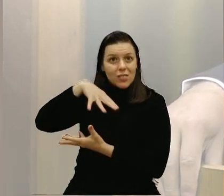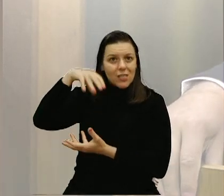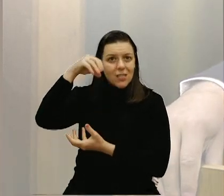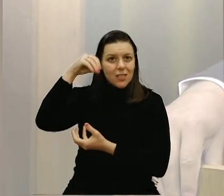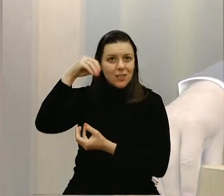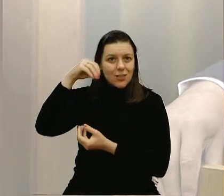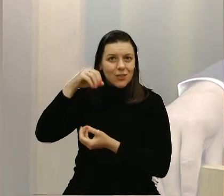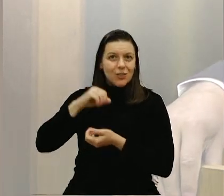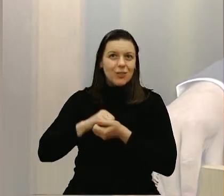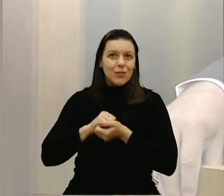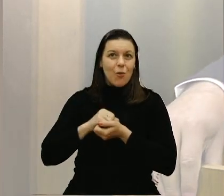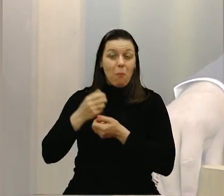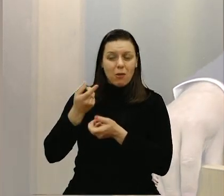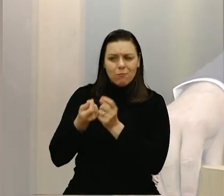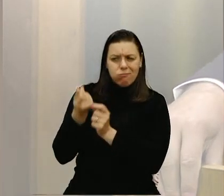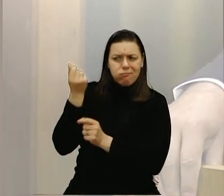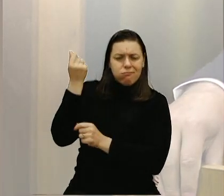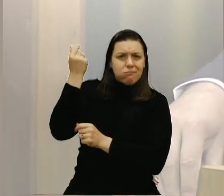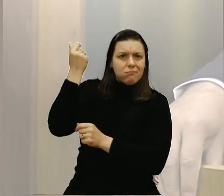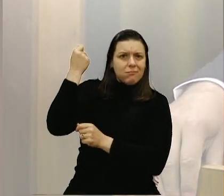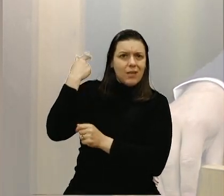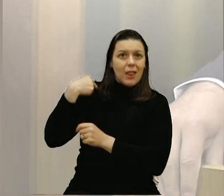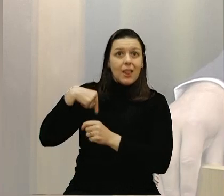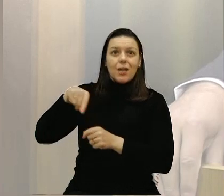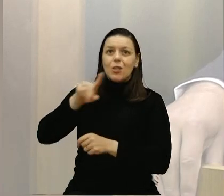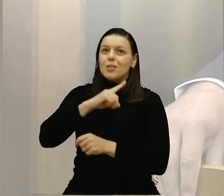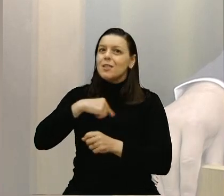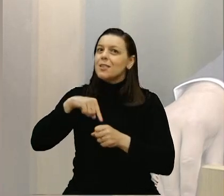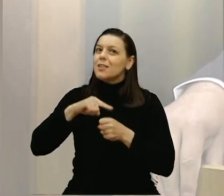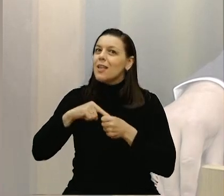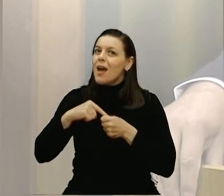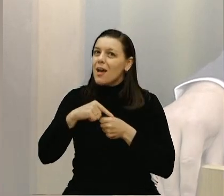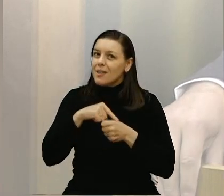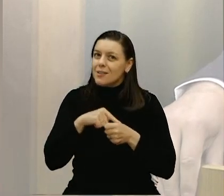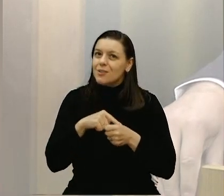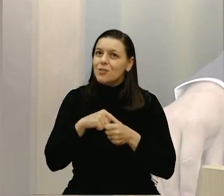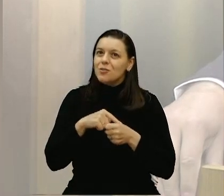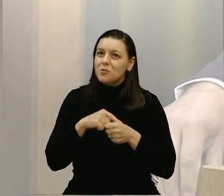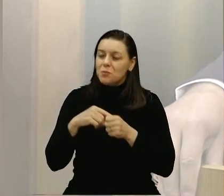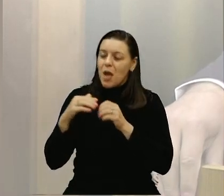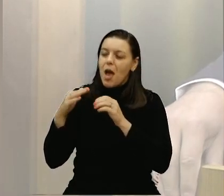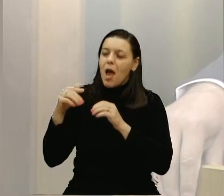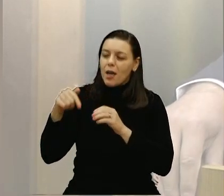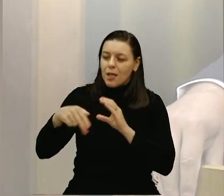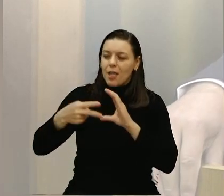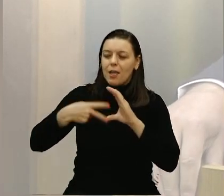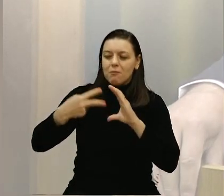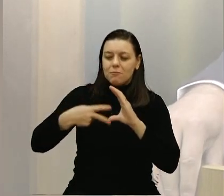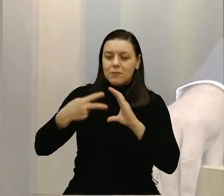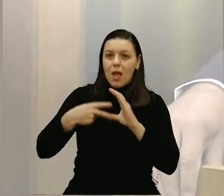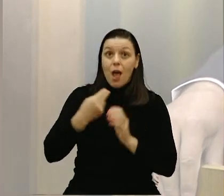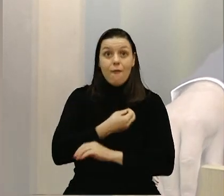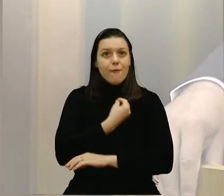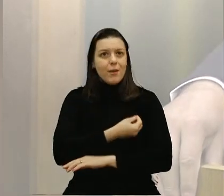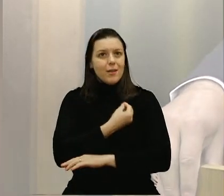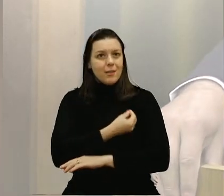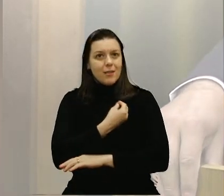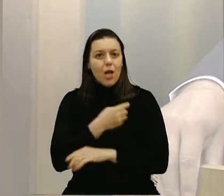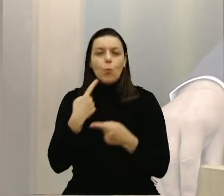nossa cidade. Vejam que responsabilidade essa casa condecorar em vida, porque eu acho